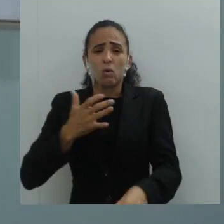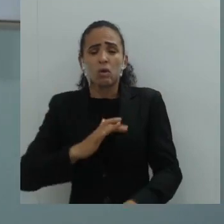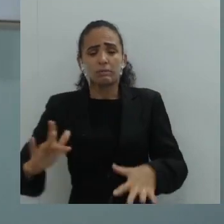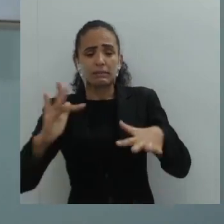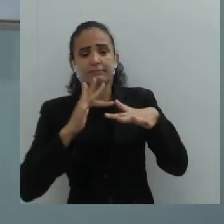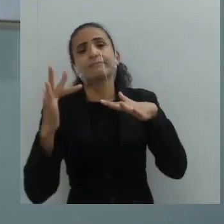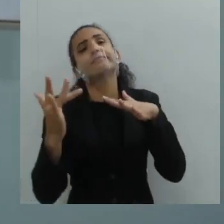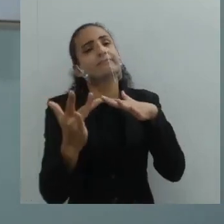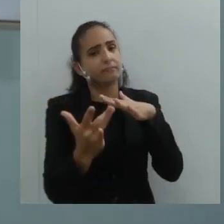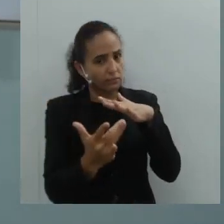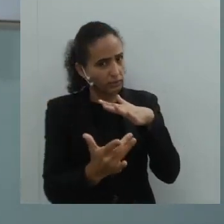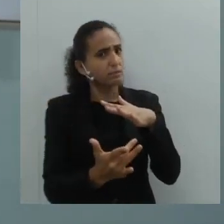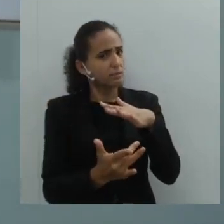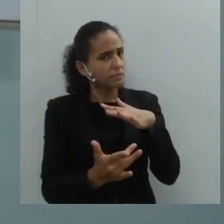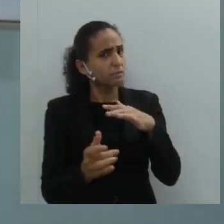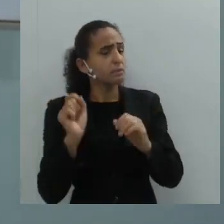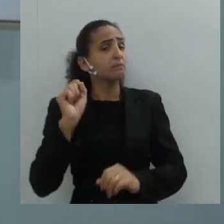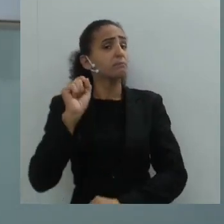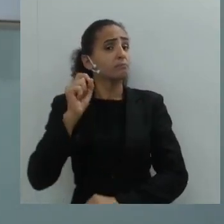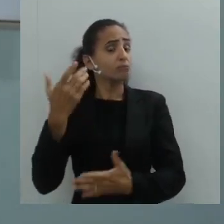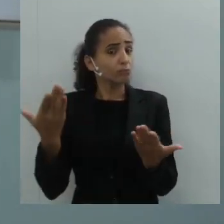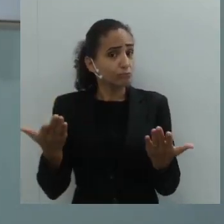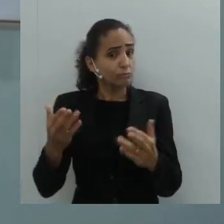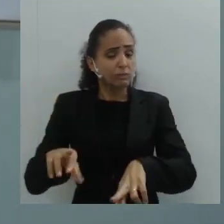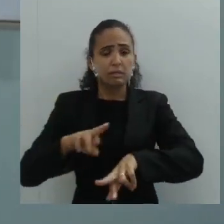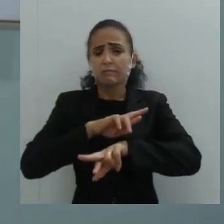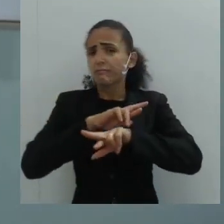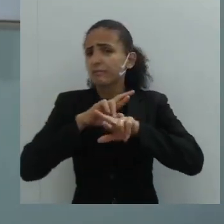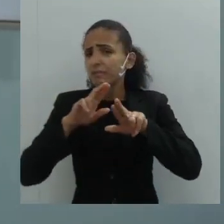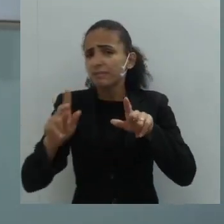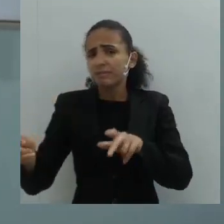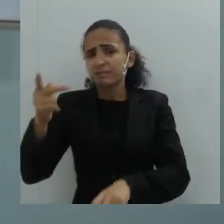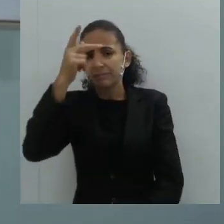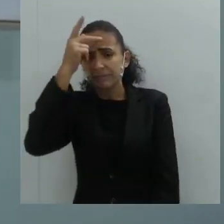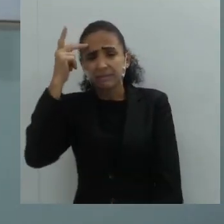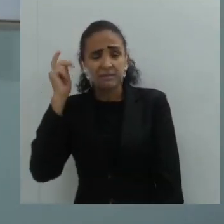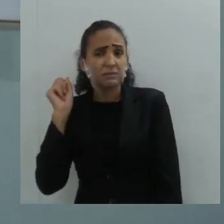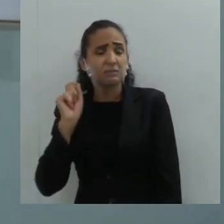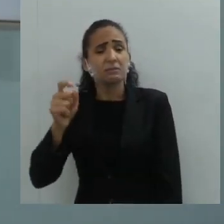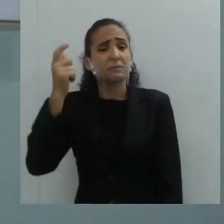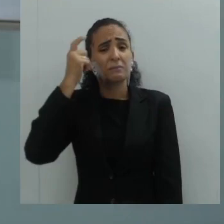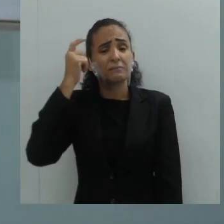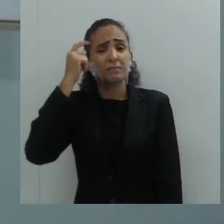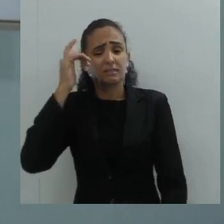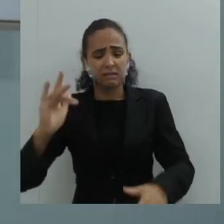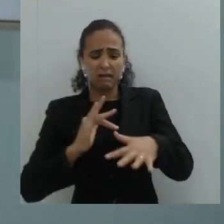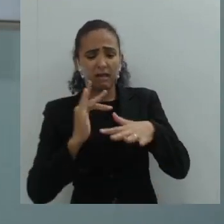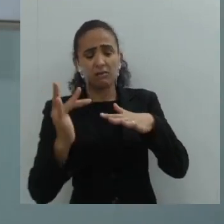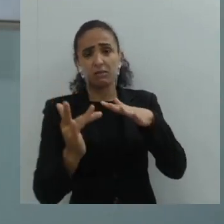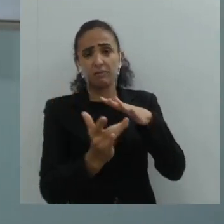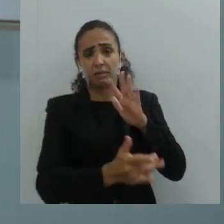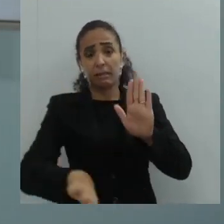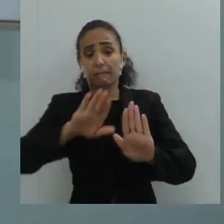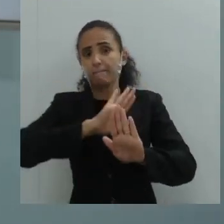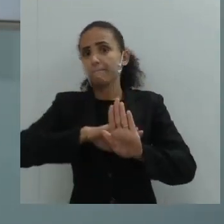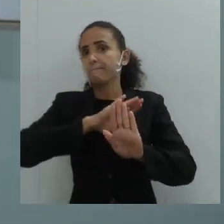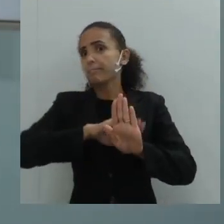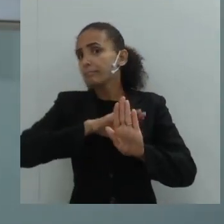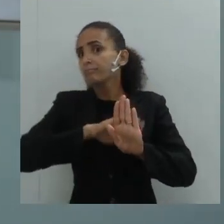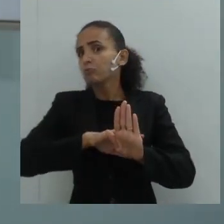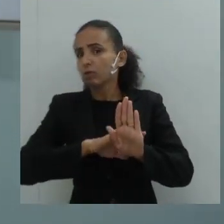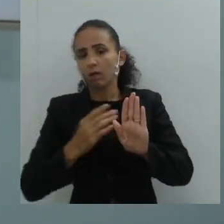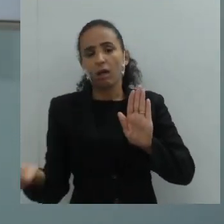redes sociais, em que muitos acham que nas redes sociais o anonimato, não